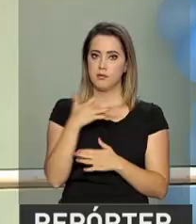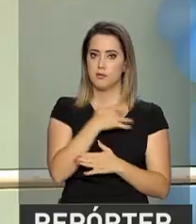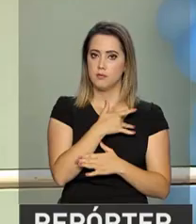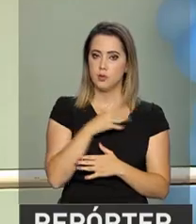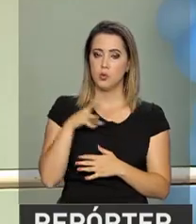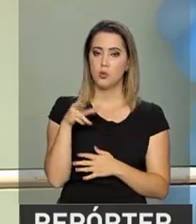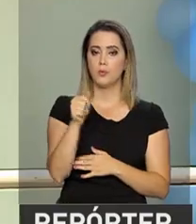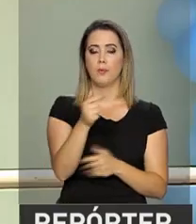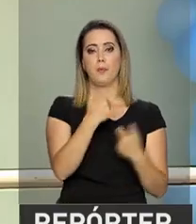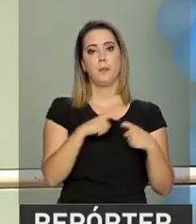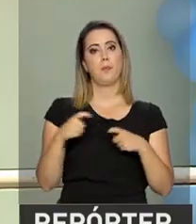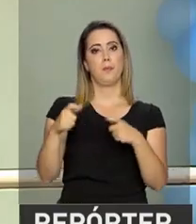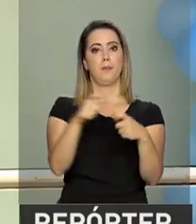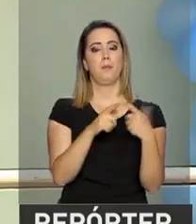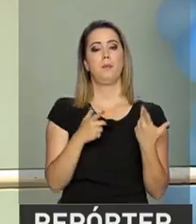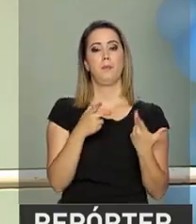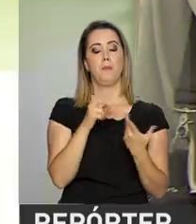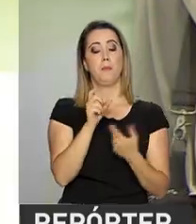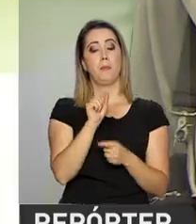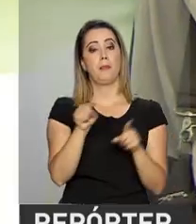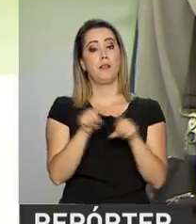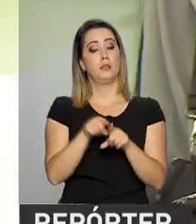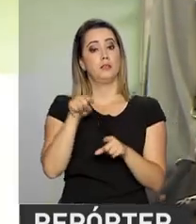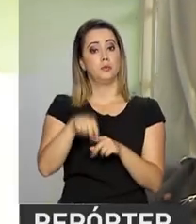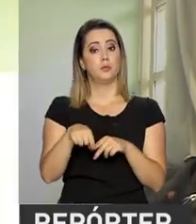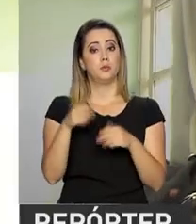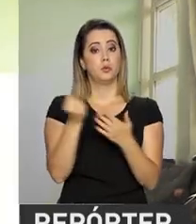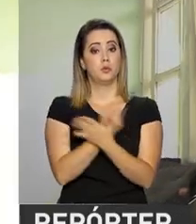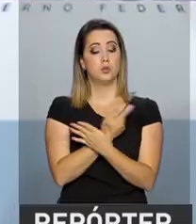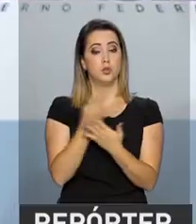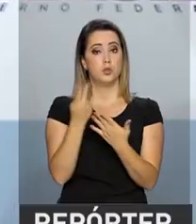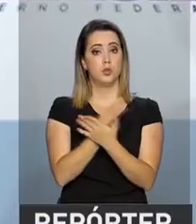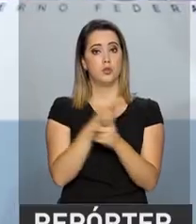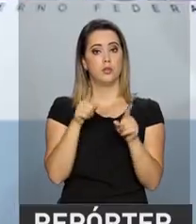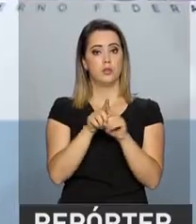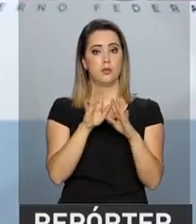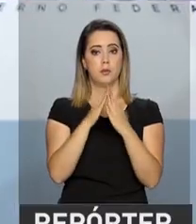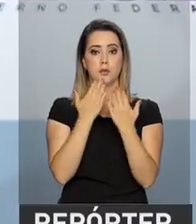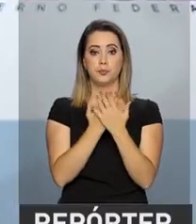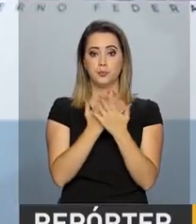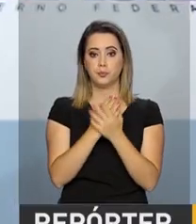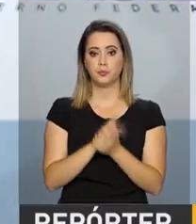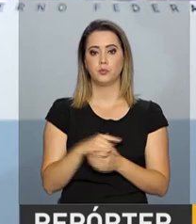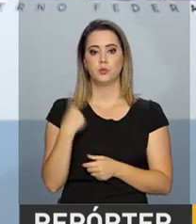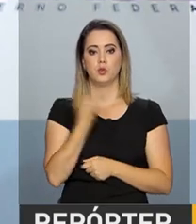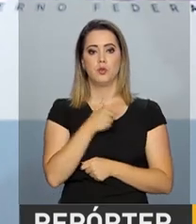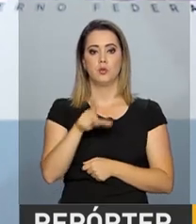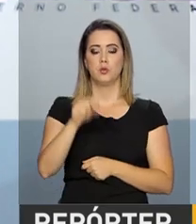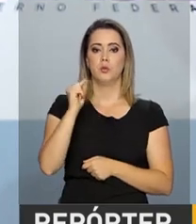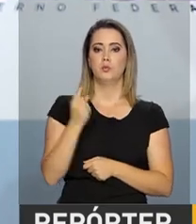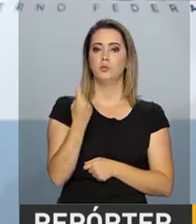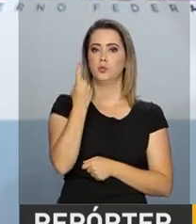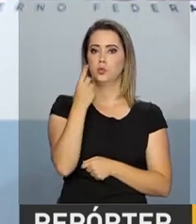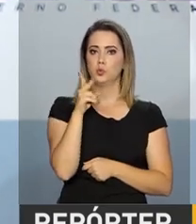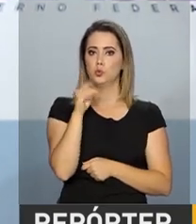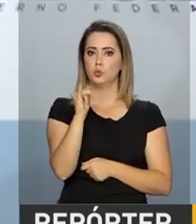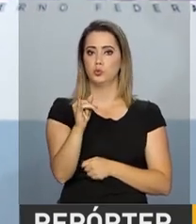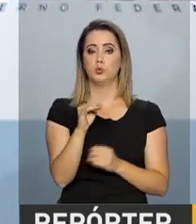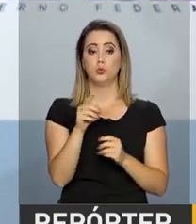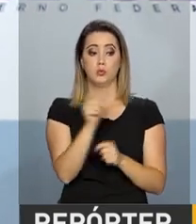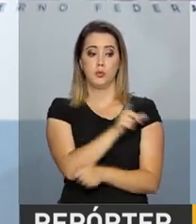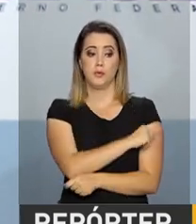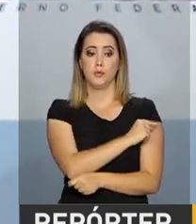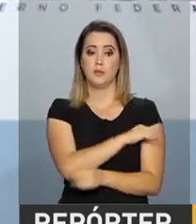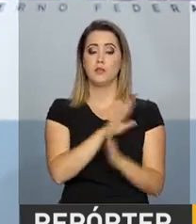e neste ano a campanha também vai ocorrer nas escolas nós adotaremos um dia para a vacinação nas escolas